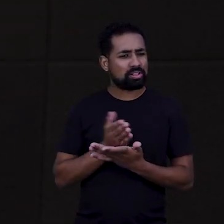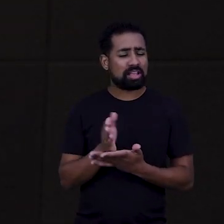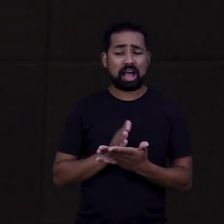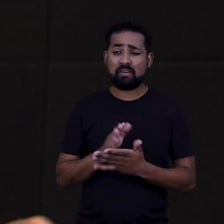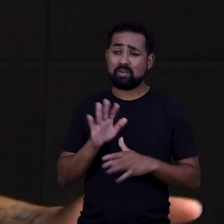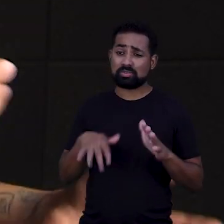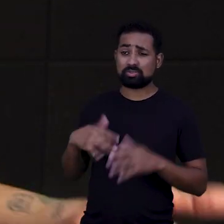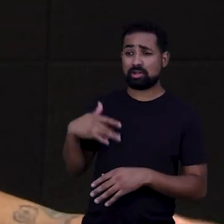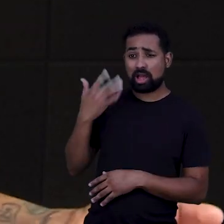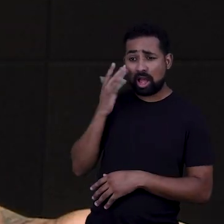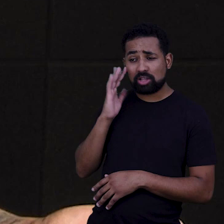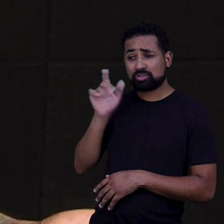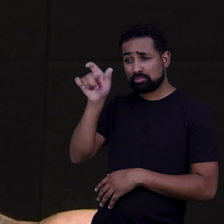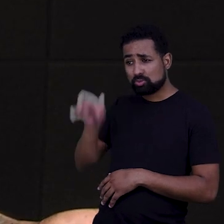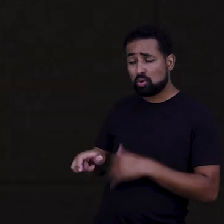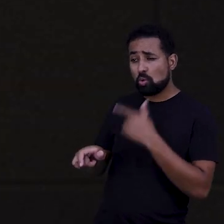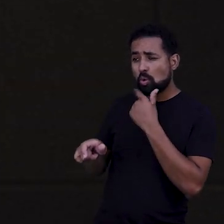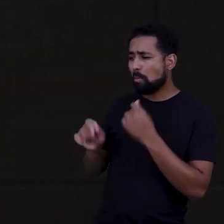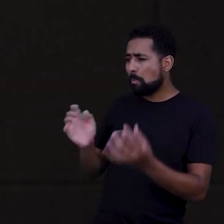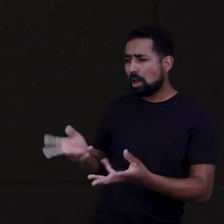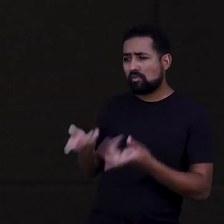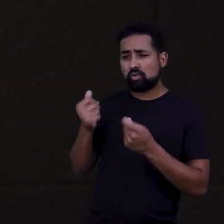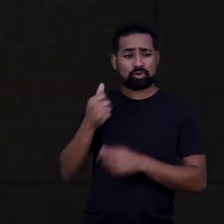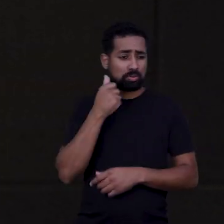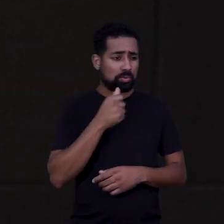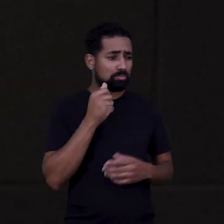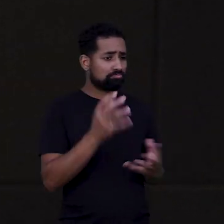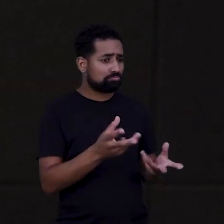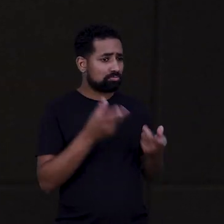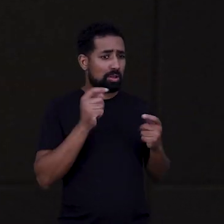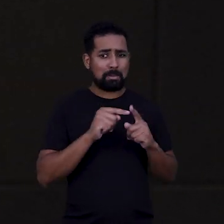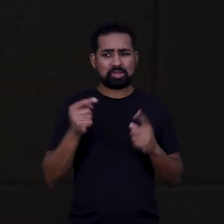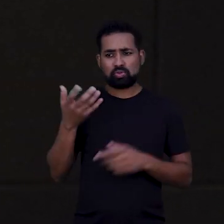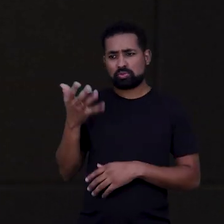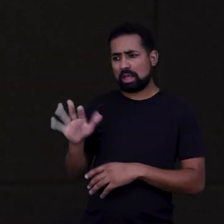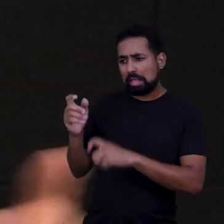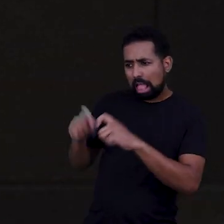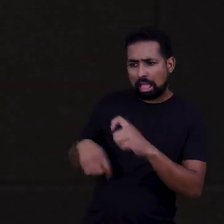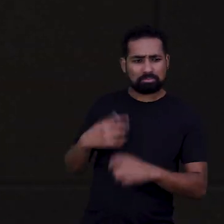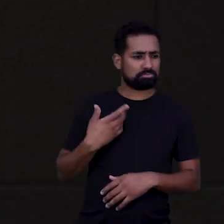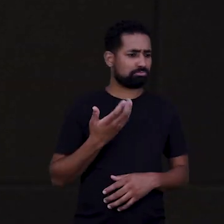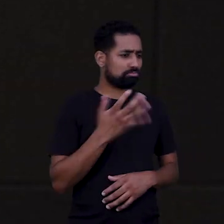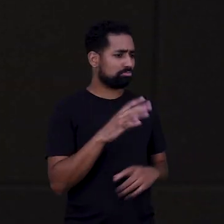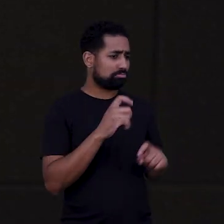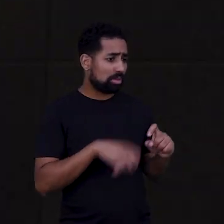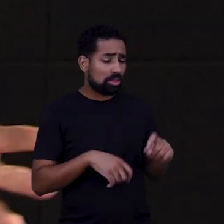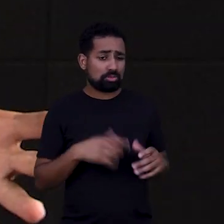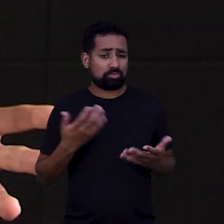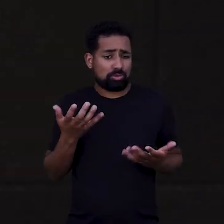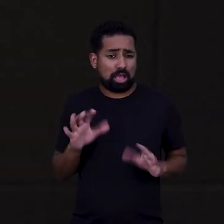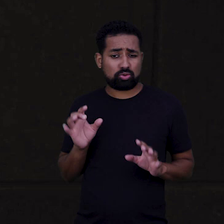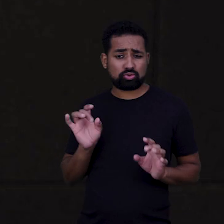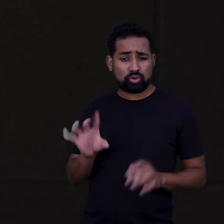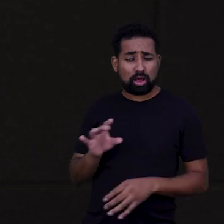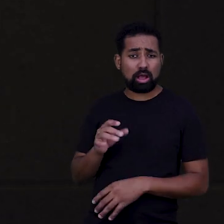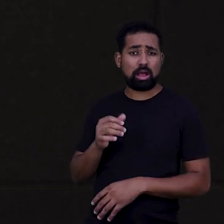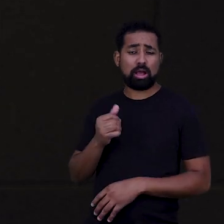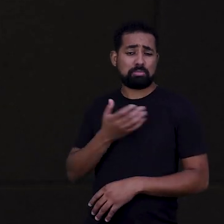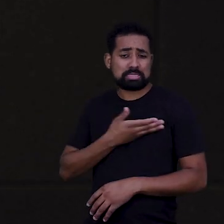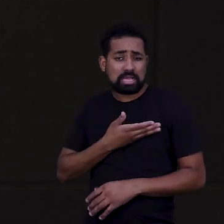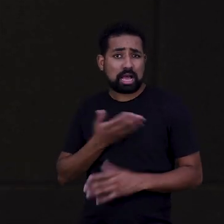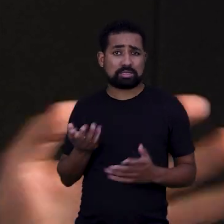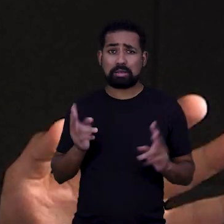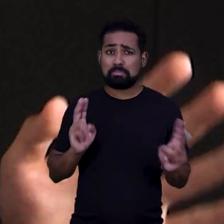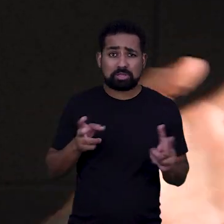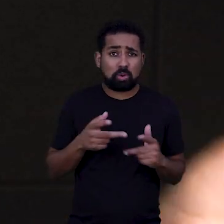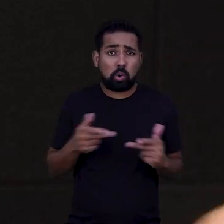ele Fantástico mas não quero transar com ele mas eu não quero uma amizade só com ele né e a mesma coisa para uma garota falei olha para mim relacionamento não dá